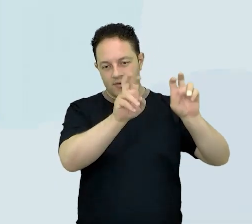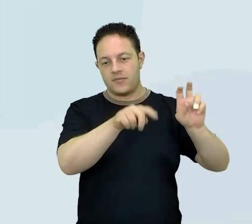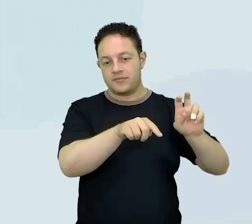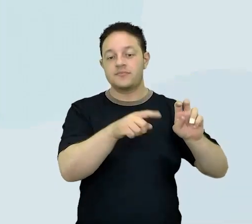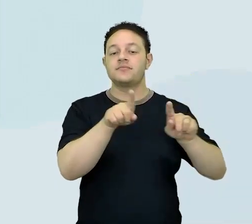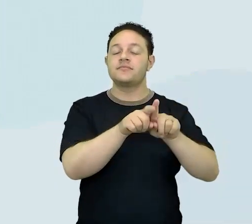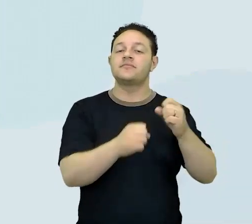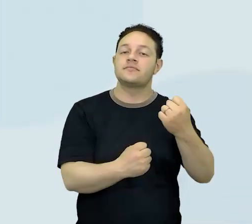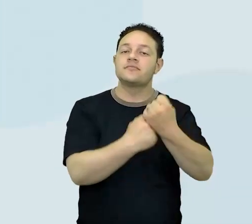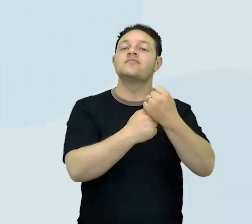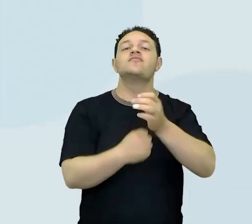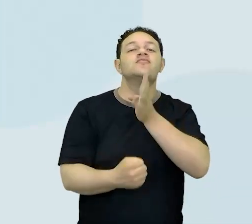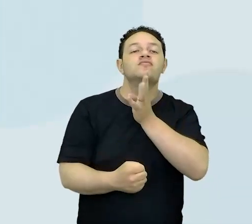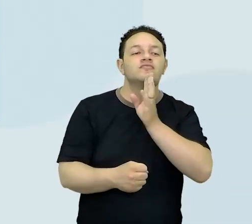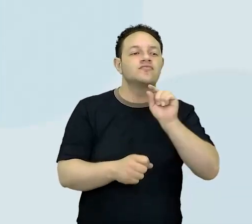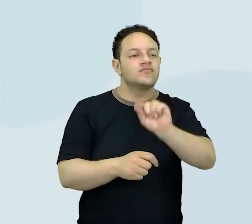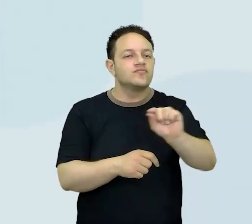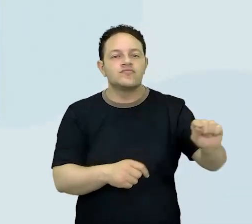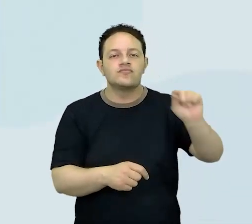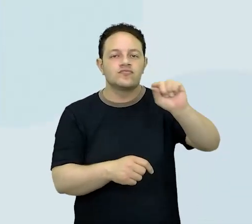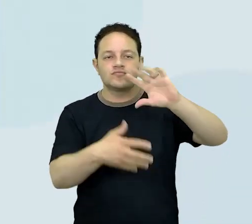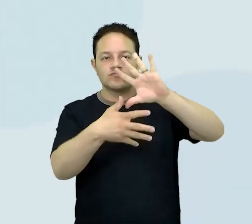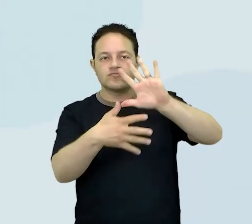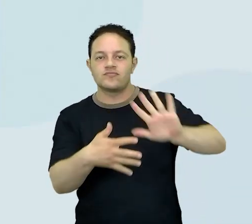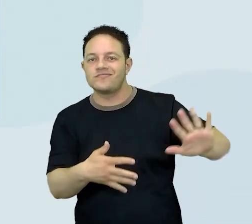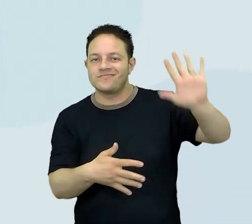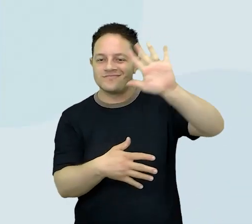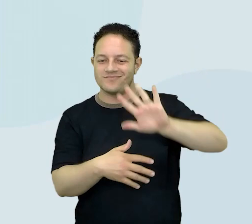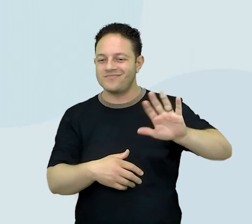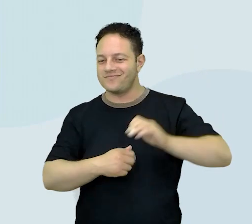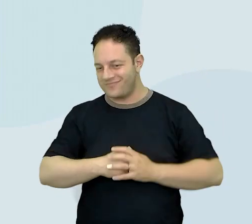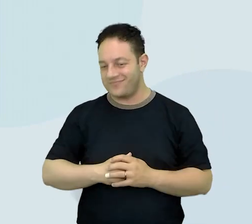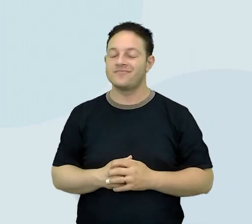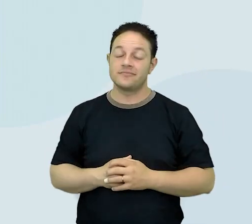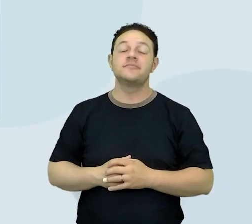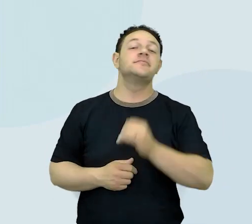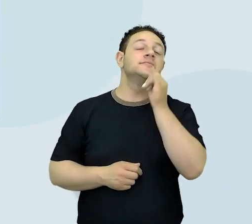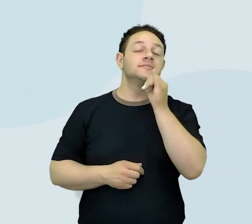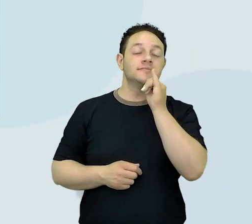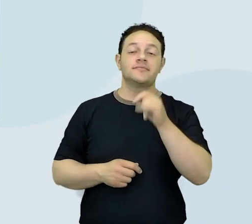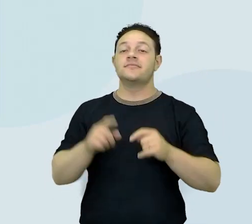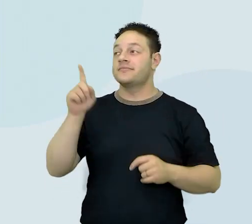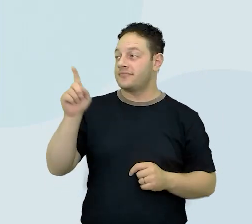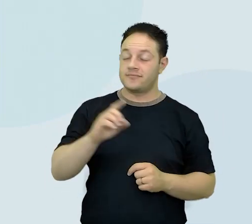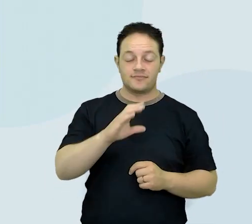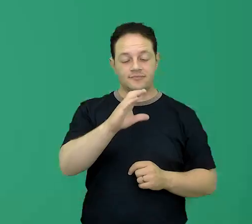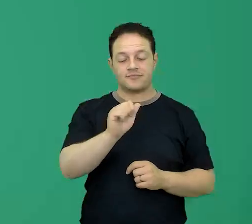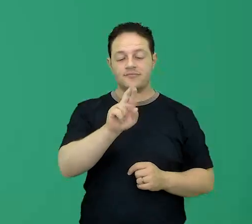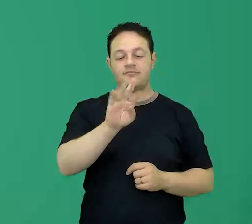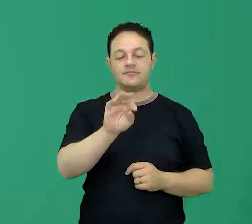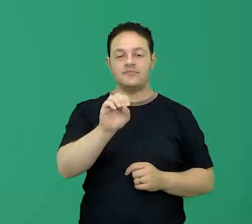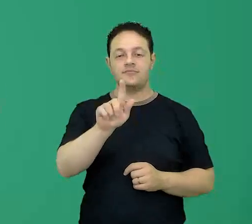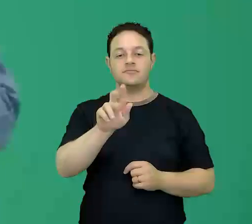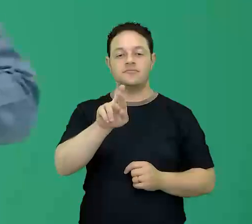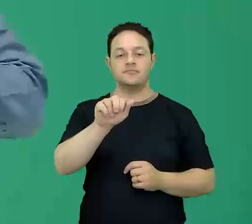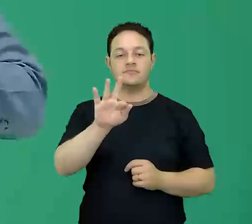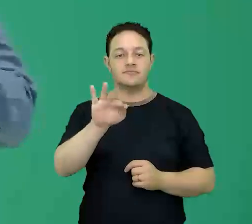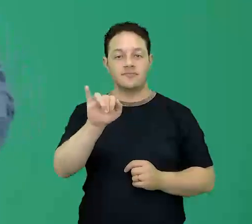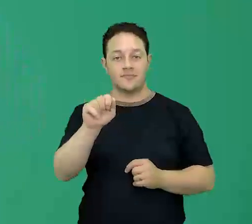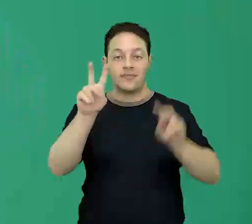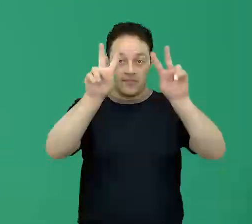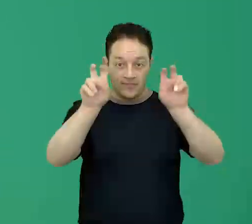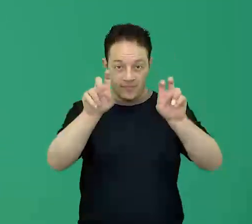do conhecimento dos fenômenos geográficos. Então, quando a gente fala da cartografia temática, todos esses